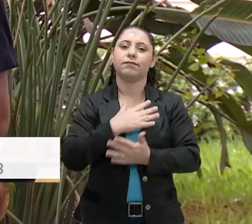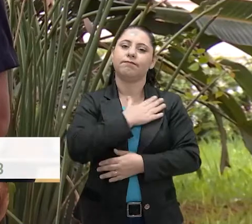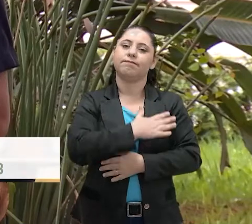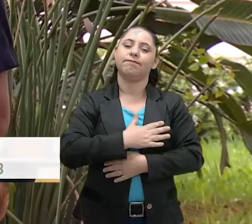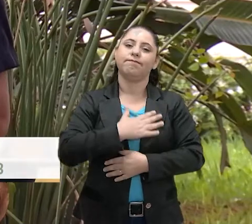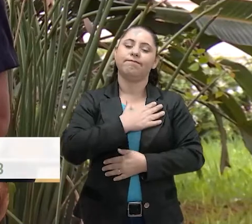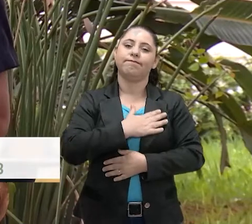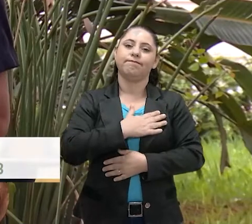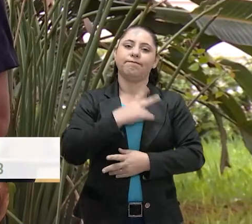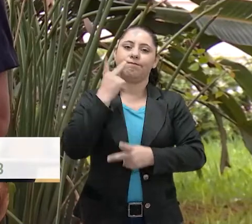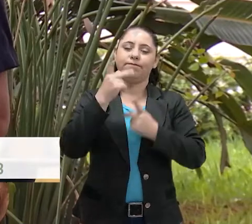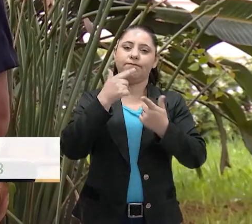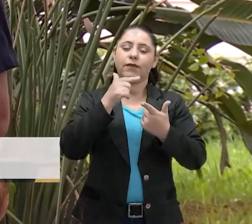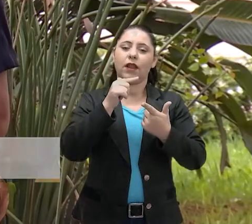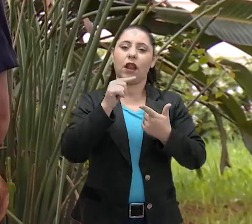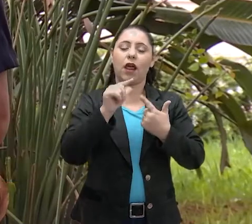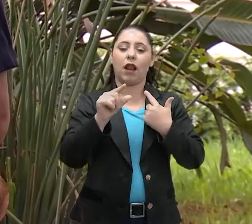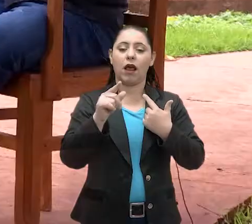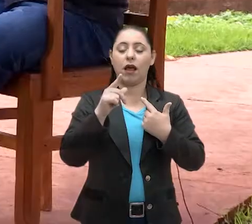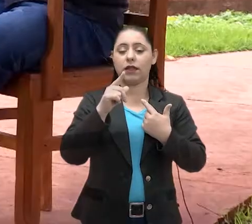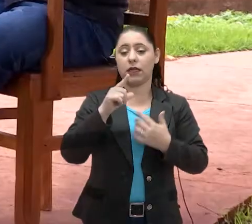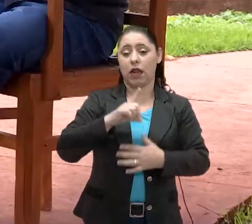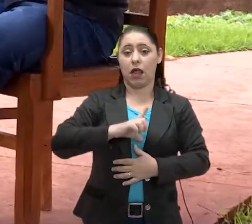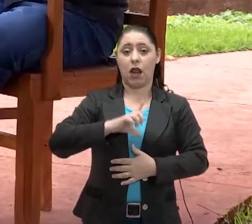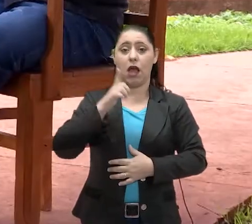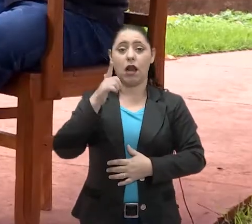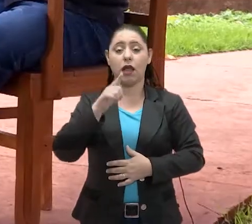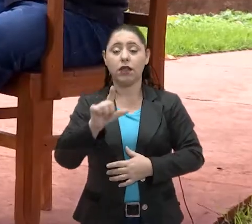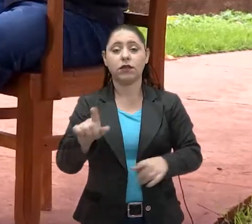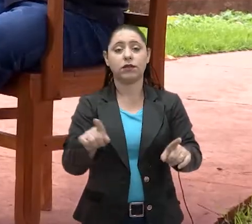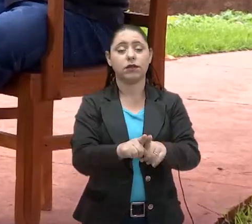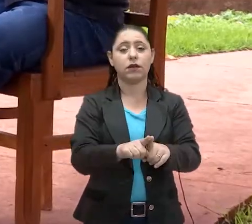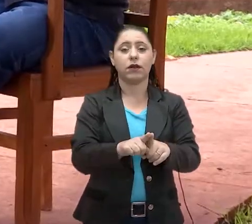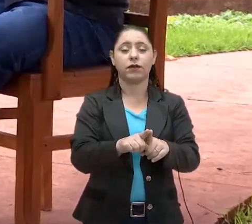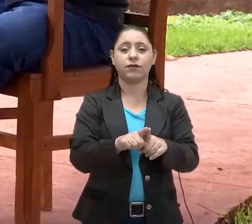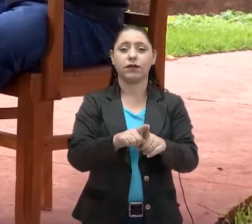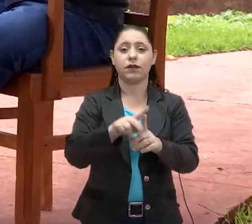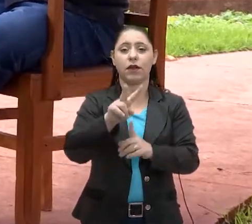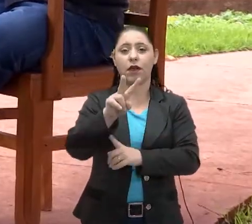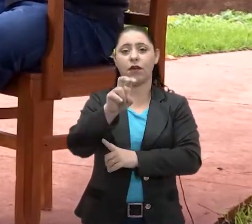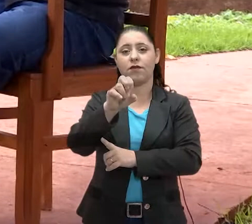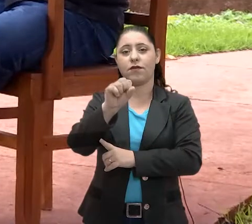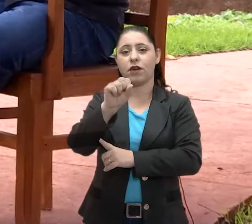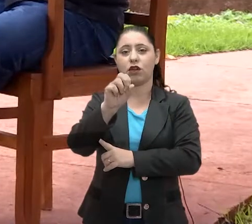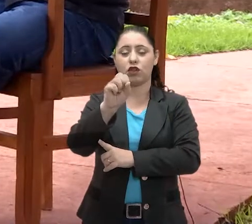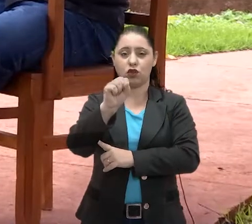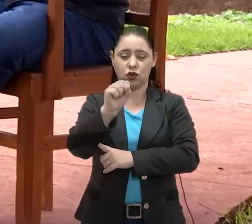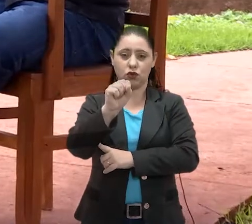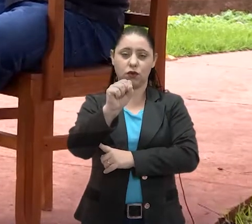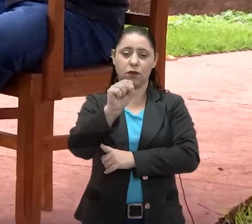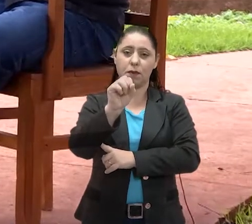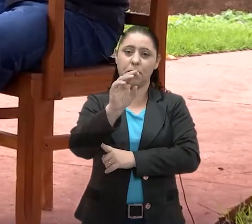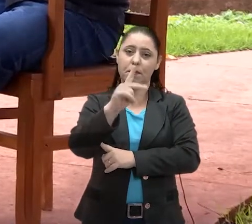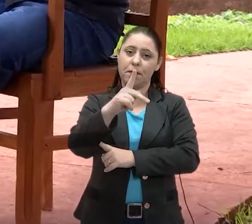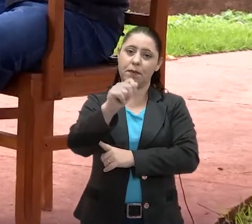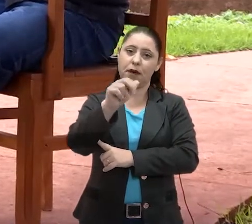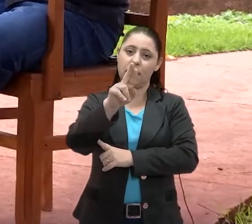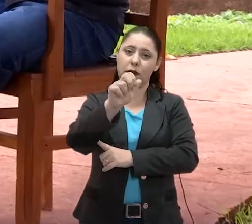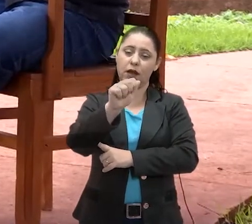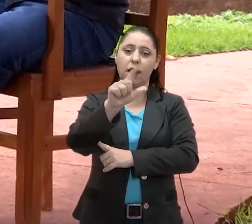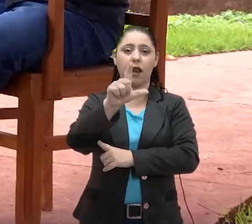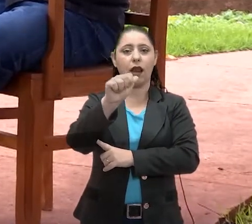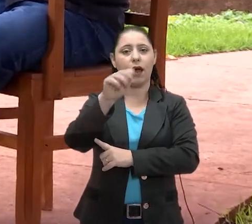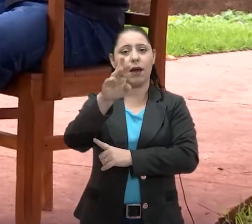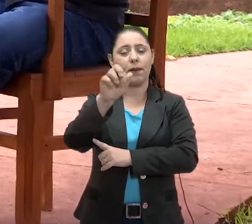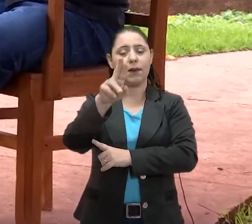com gente falando sobre literatura. Em 2017, você publicou o livro Versos para Lamber, reeditado em